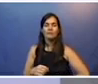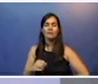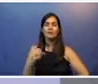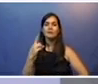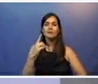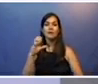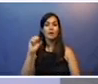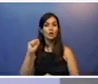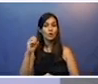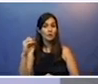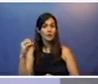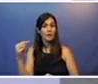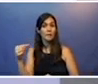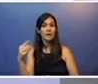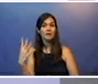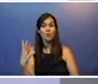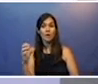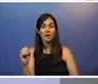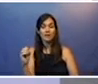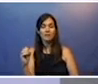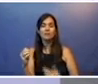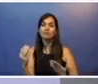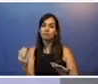180 menos 40 vai dar 140.